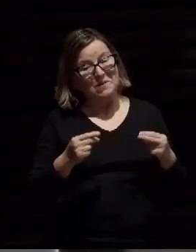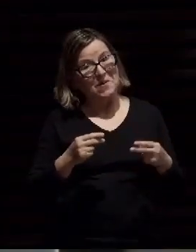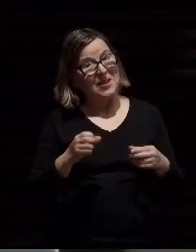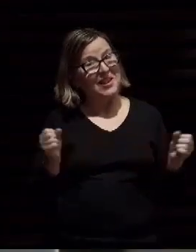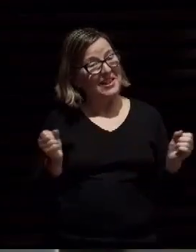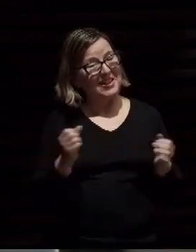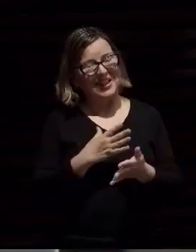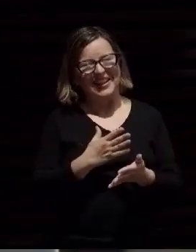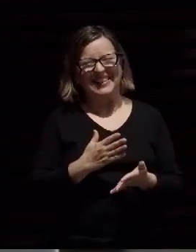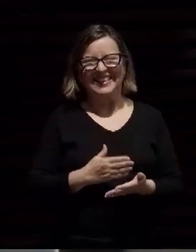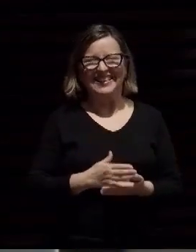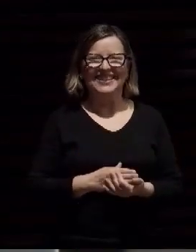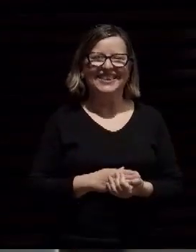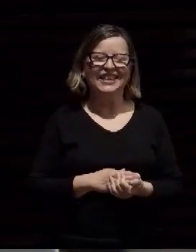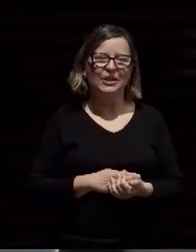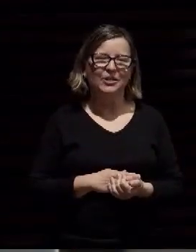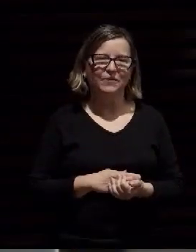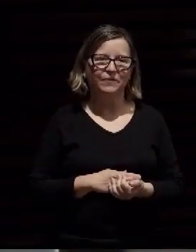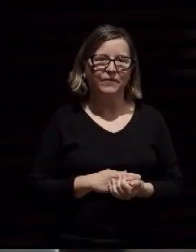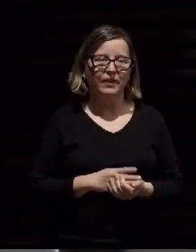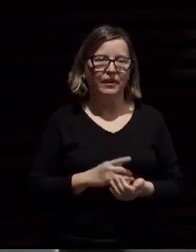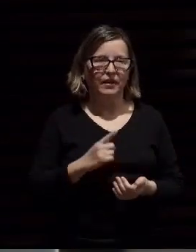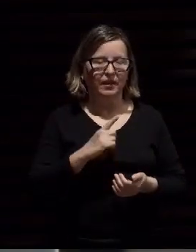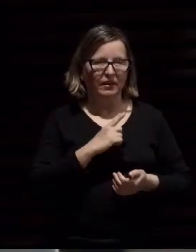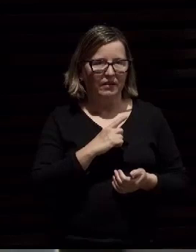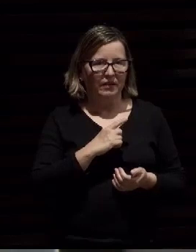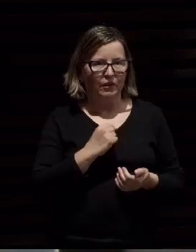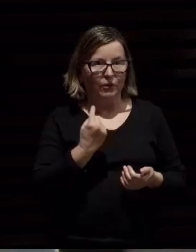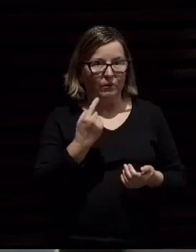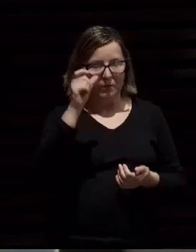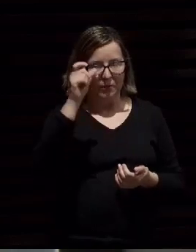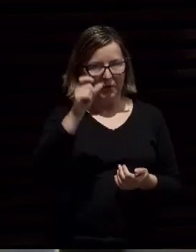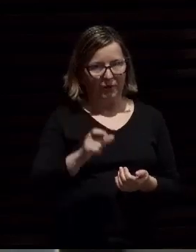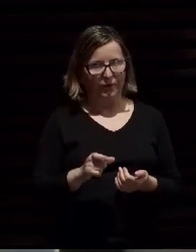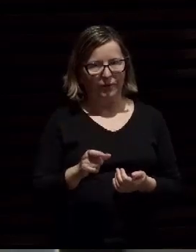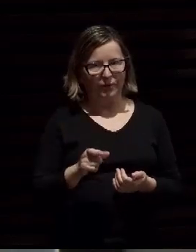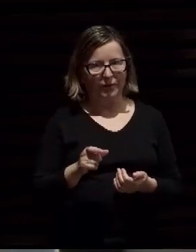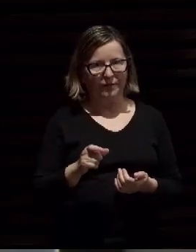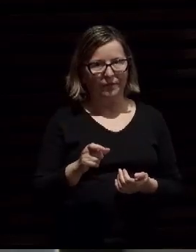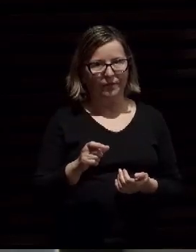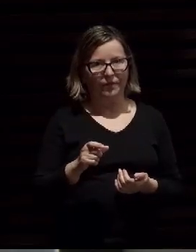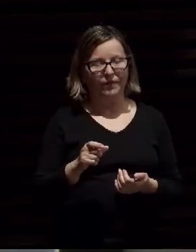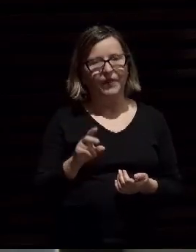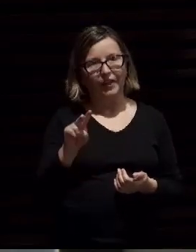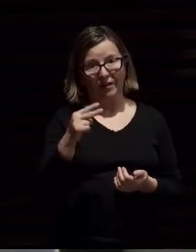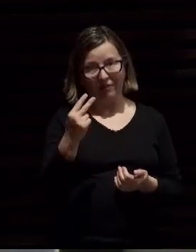E aí, tinha uma pessoa assistindo.